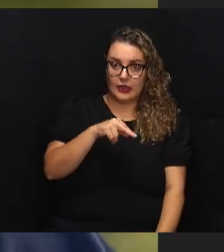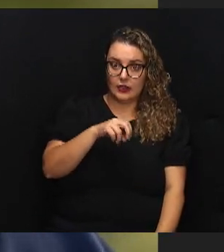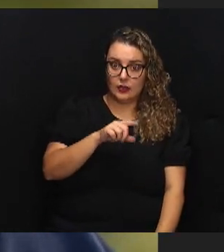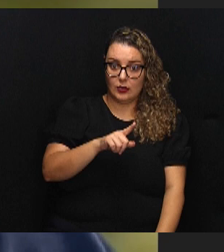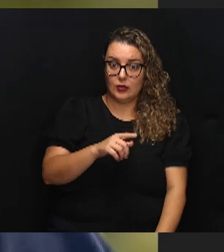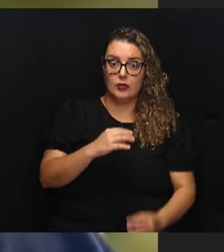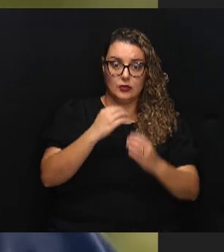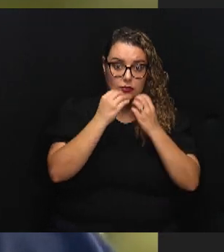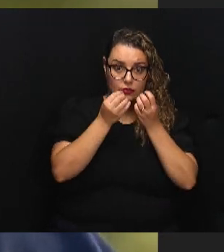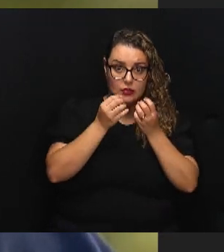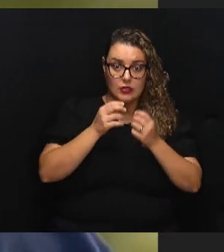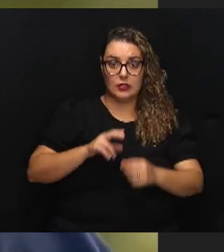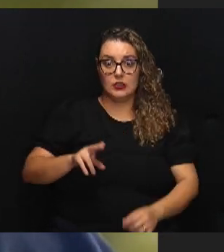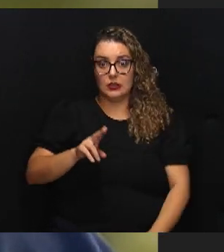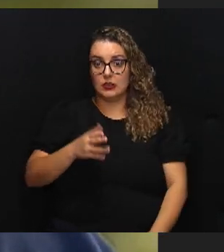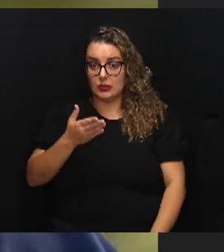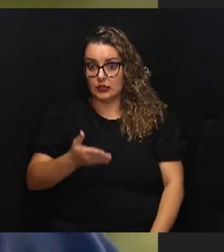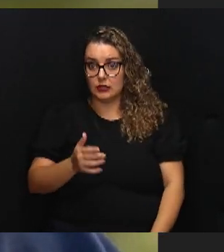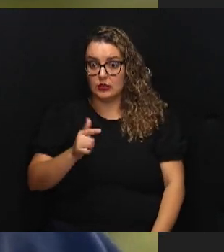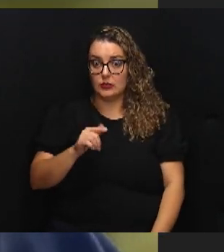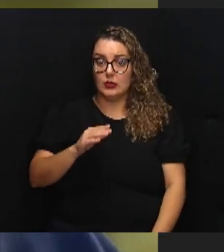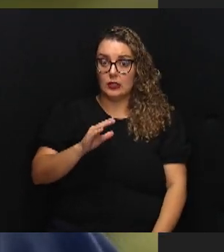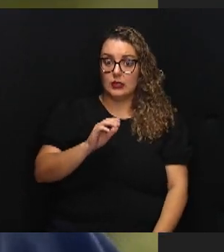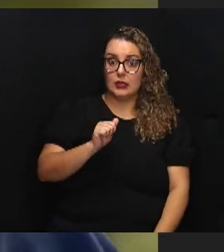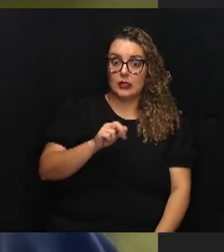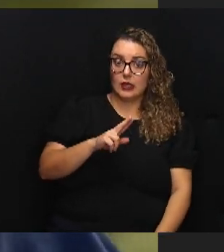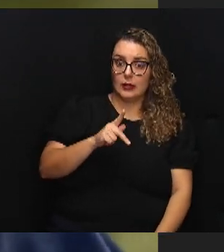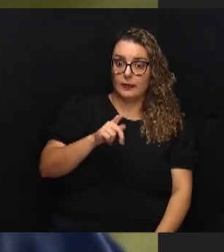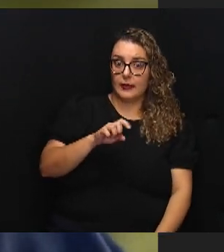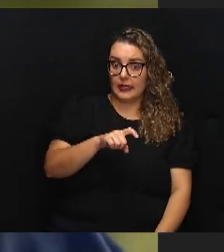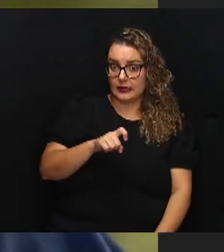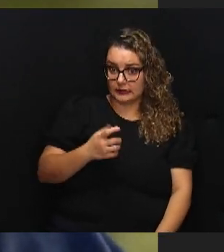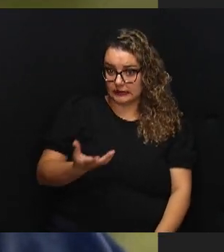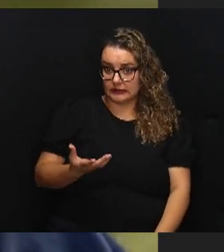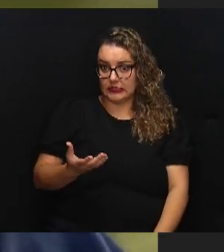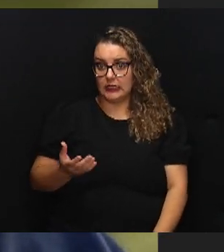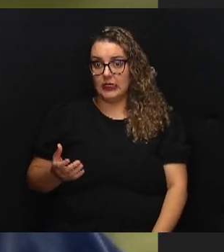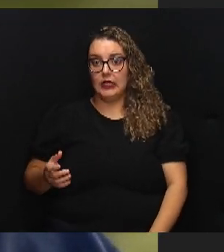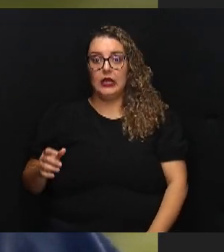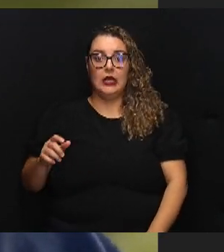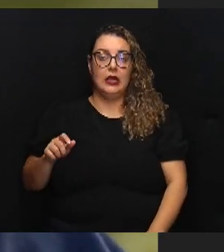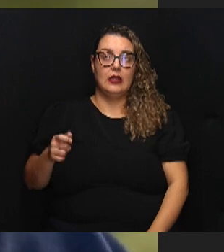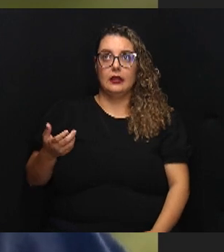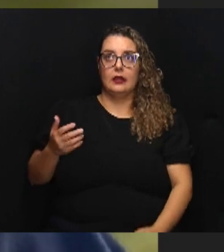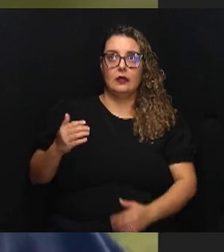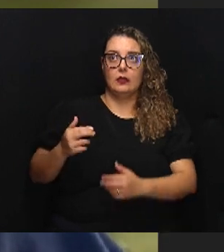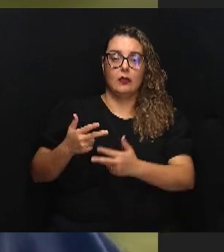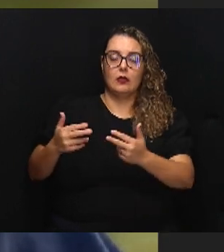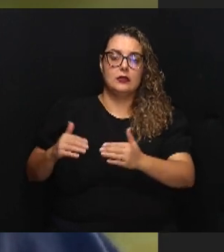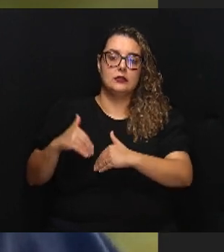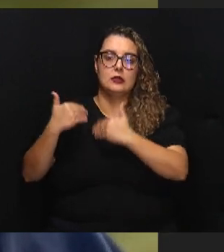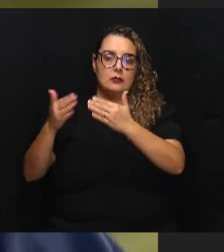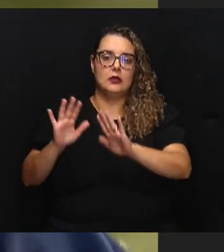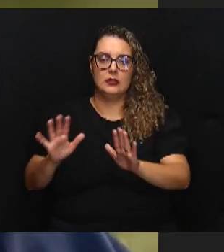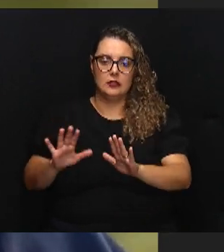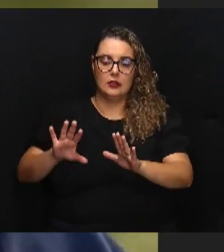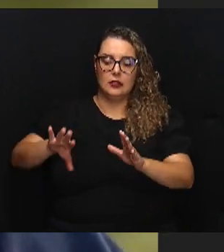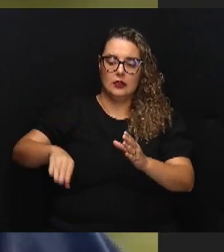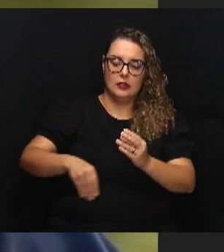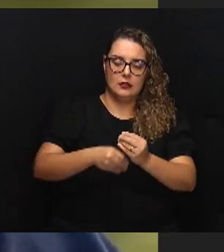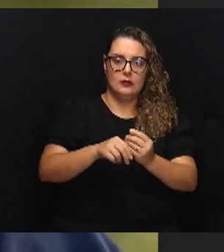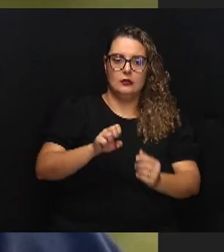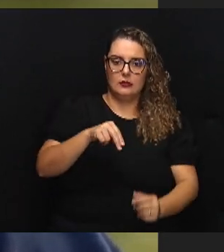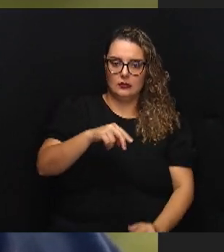nessas aplicações não existe CAPEX, não existe infraestrutura adicional. A gente simplesmente vai adicionar a enzima